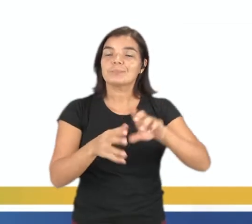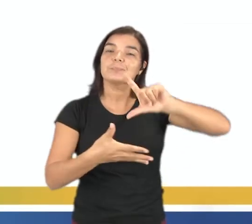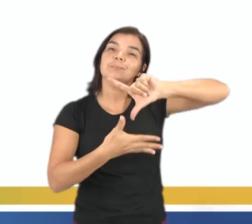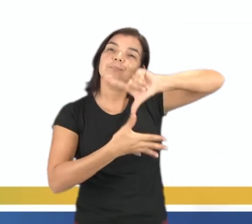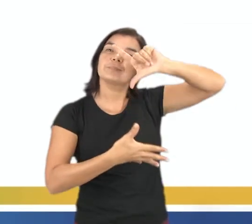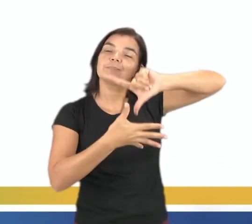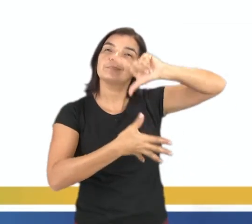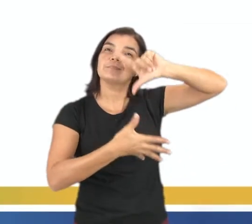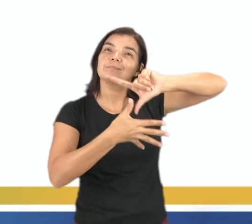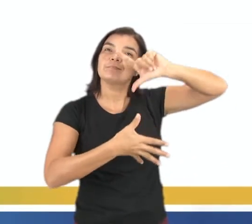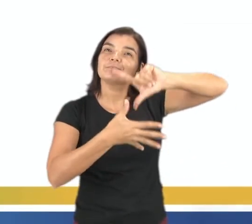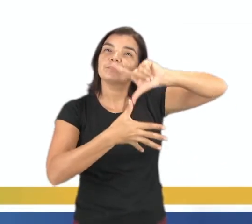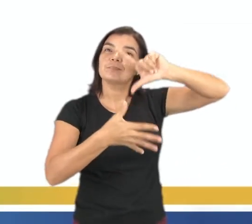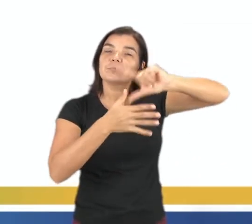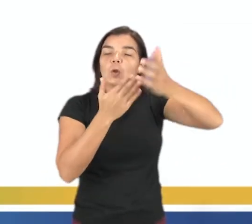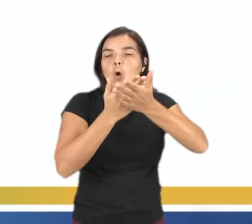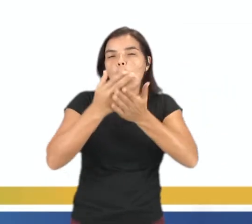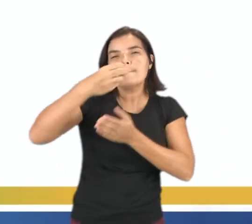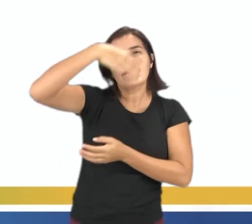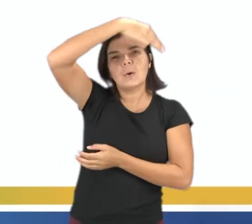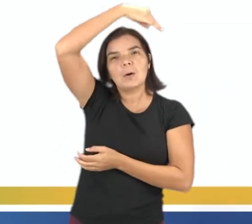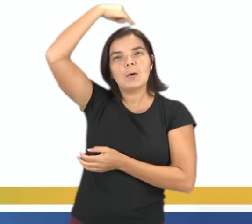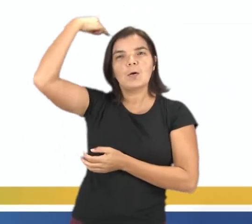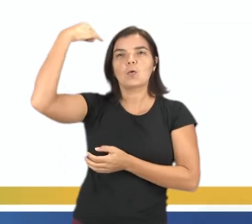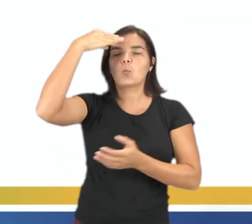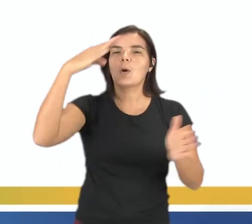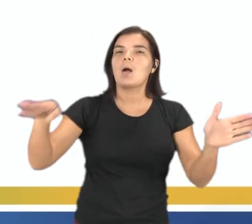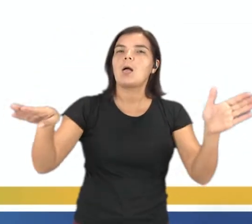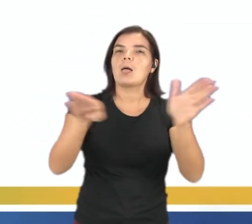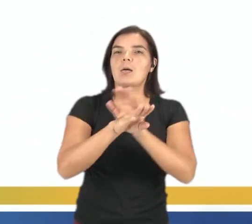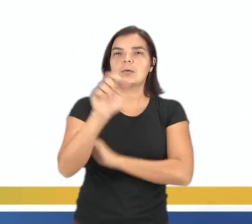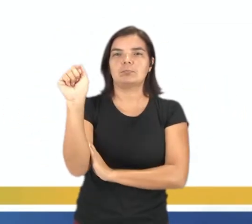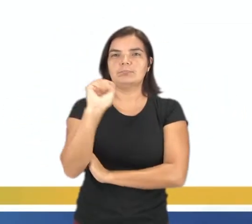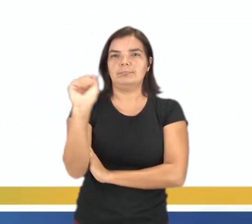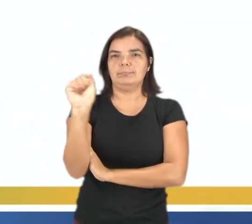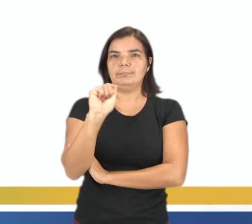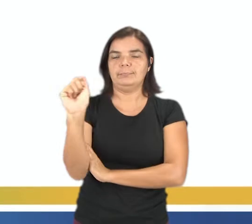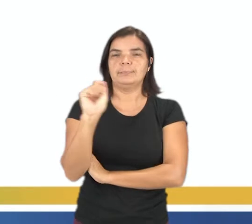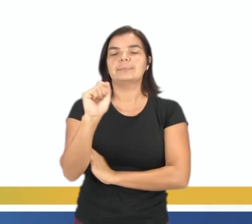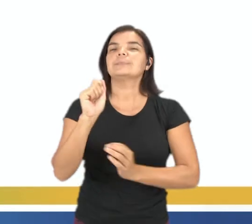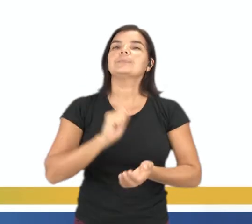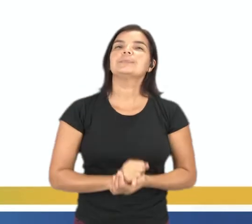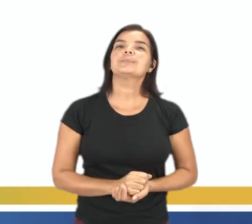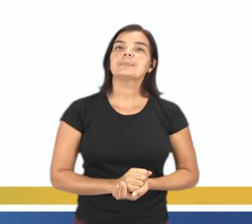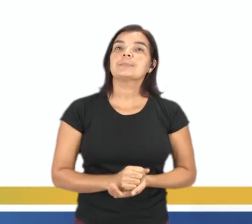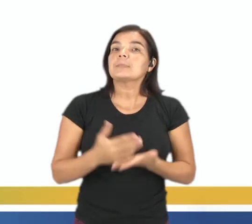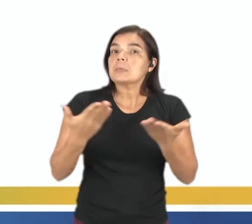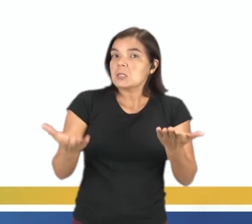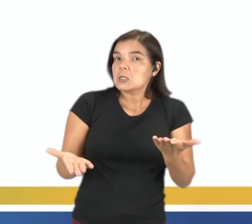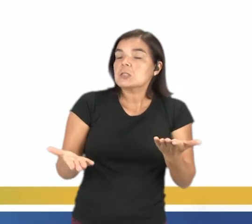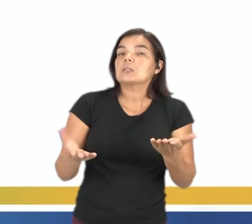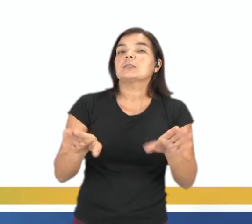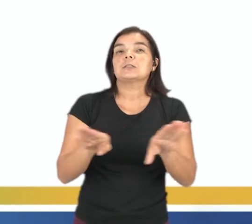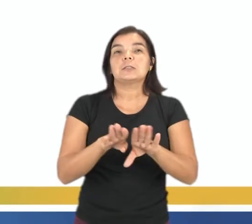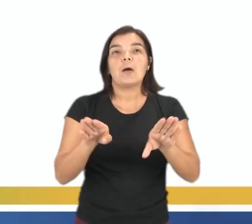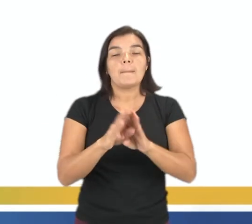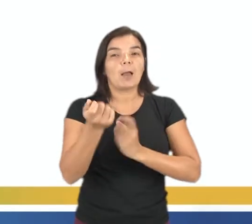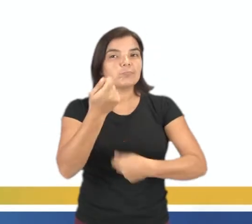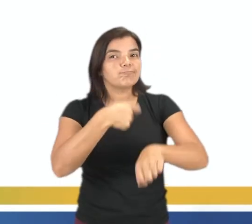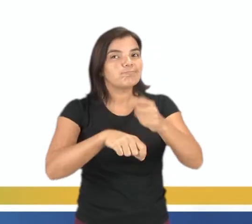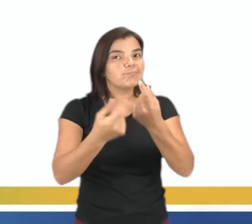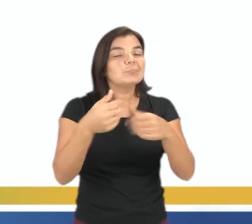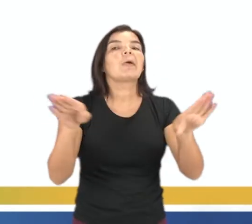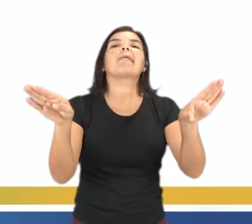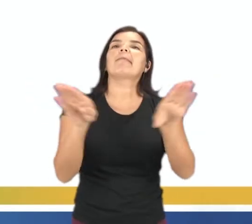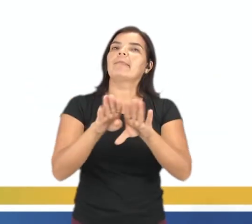América Latina, começando lá do México até chegar na Argentina. Saindo da questão econômica,